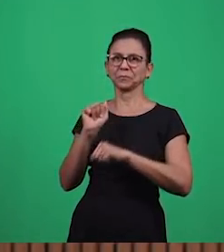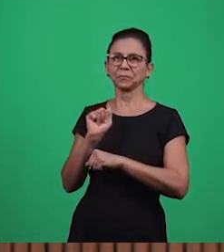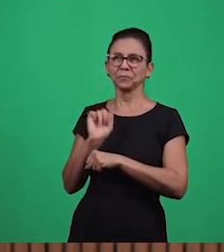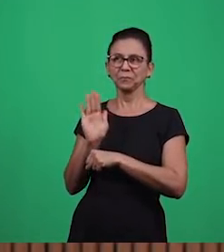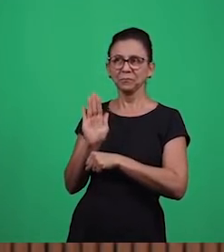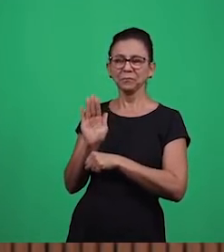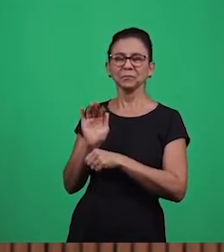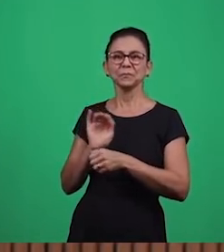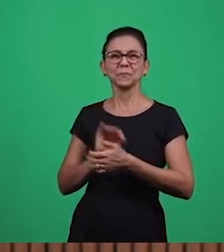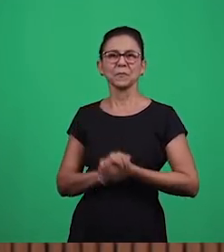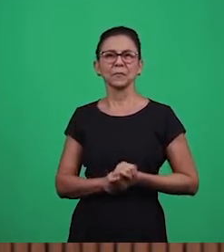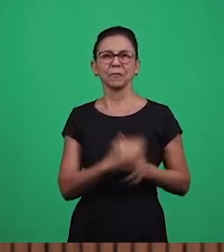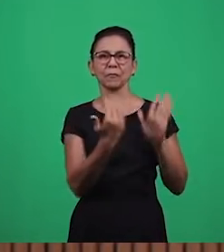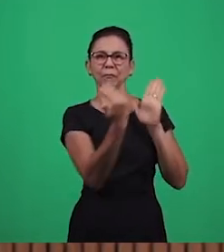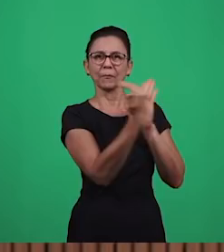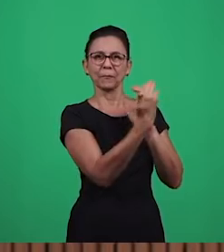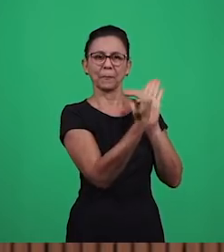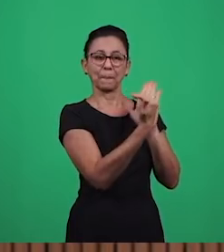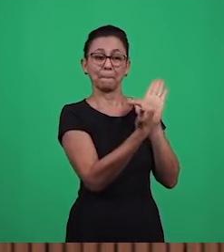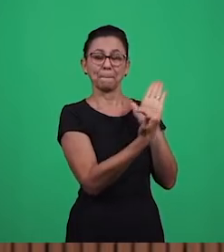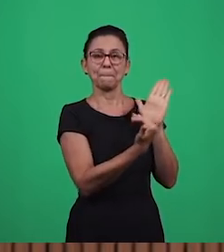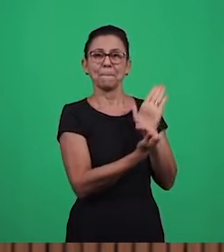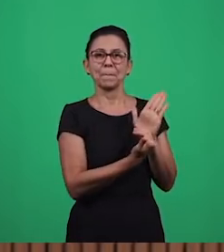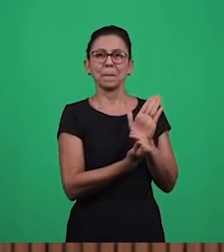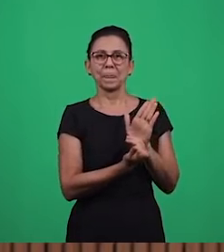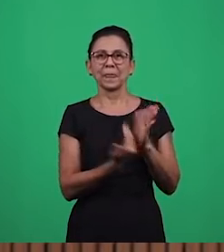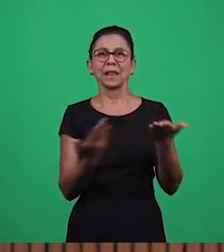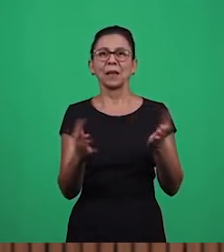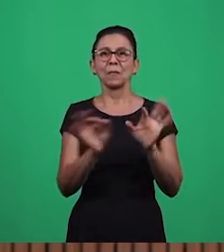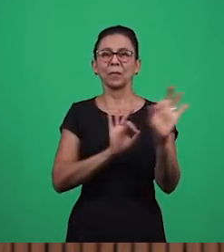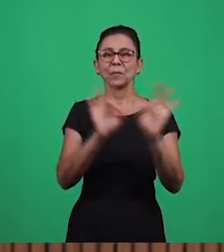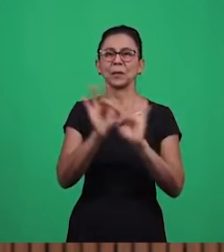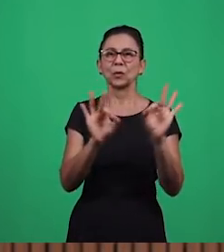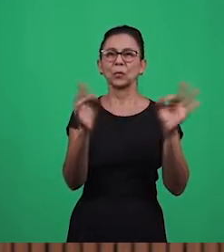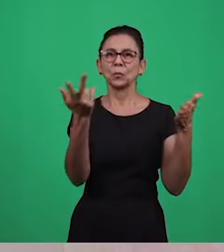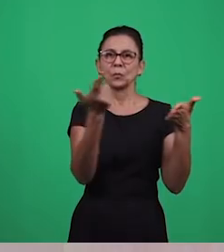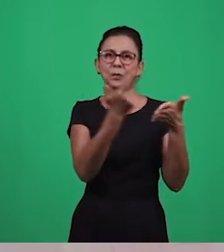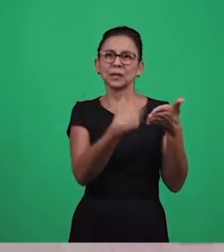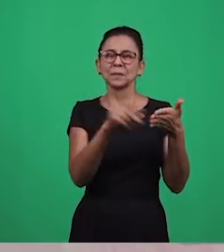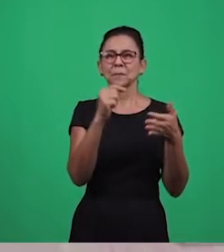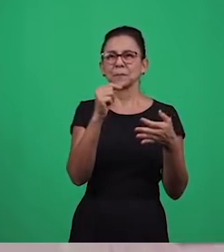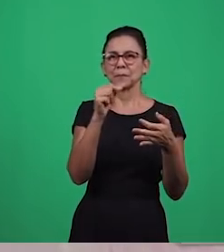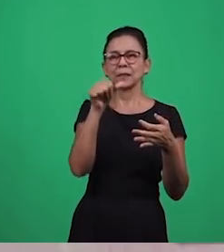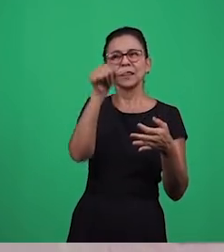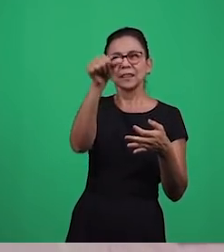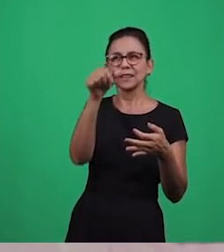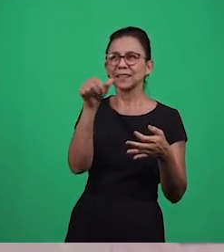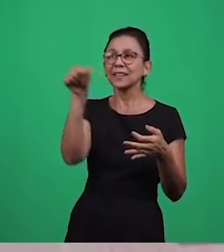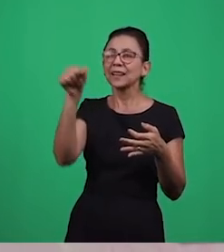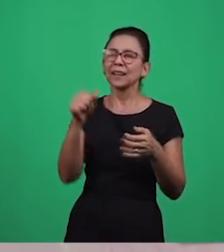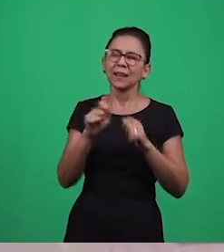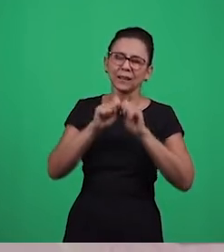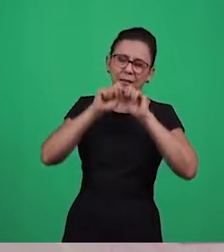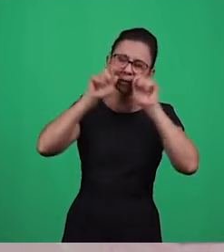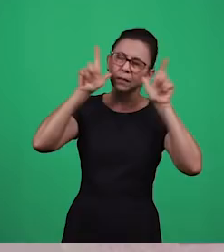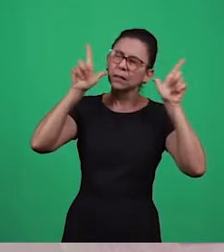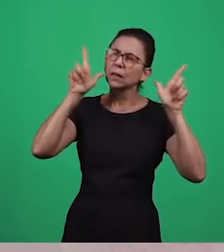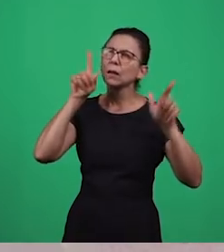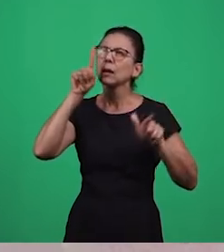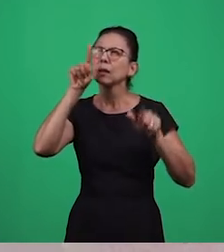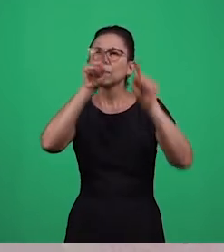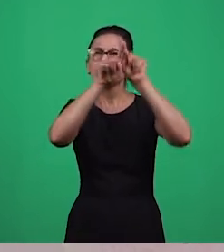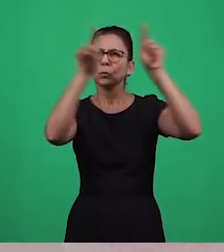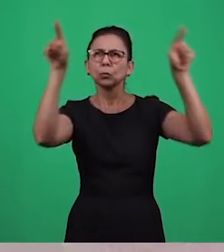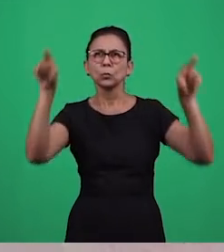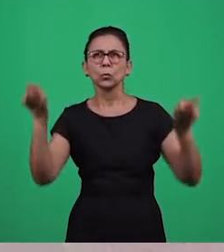projetada, nós vamos ver que ela foi elaborada toda com desenhos. Então, a criança acorda e assim ela vai fazendo